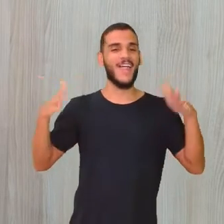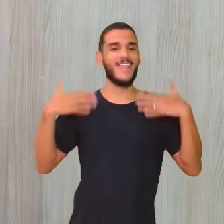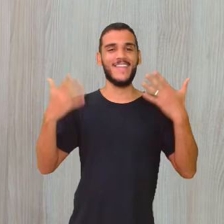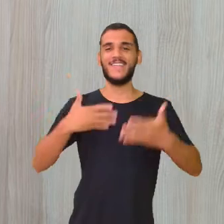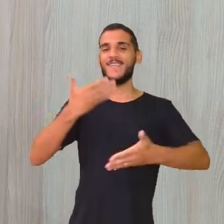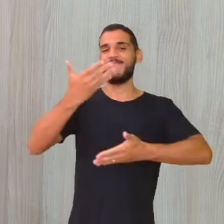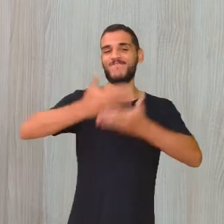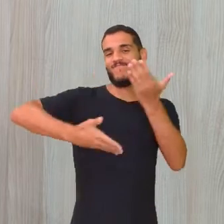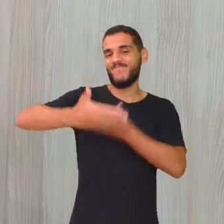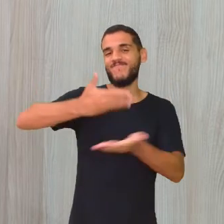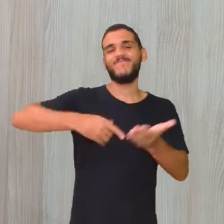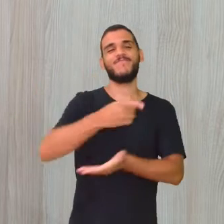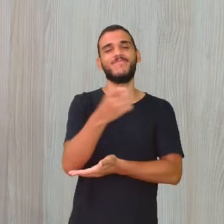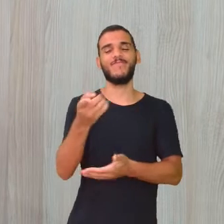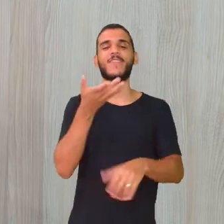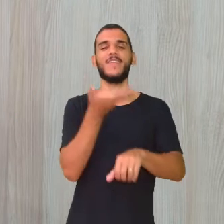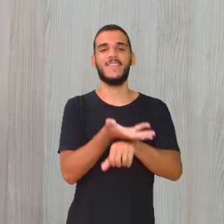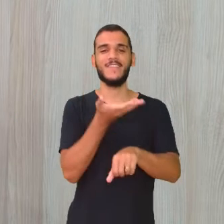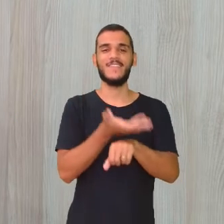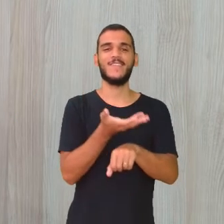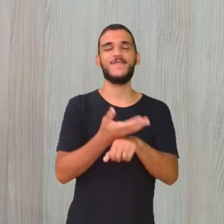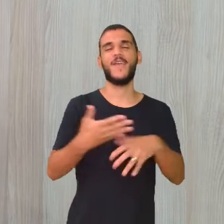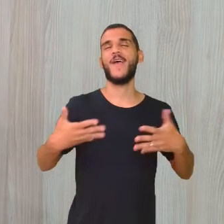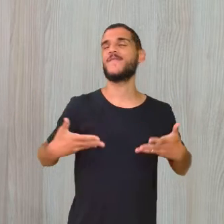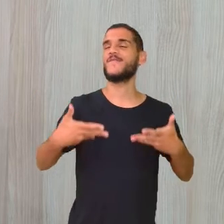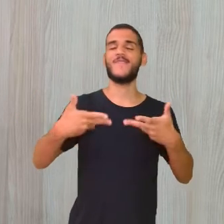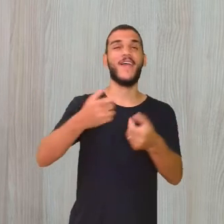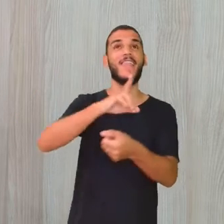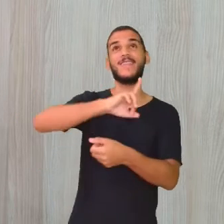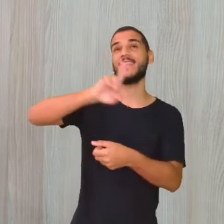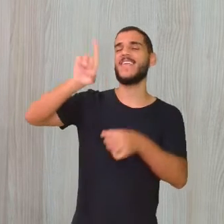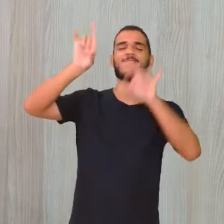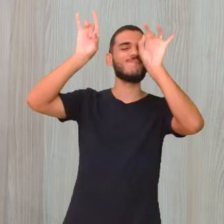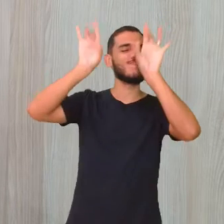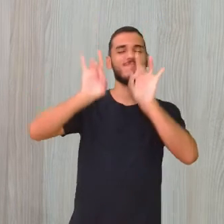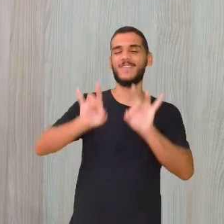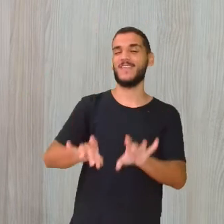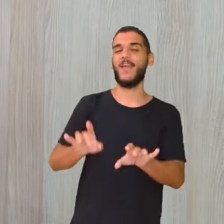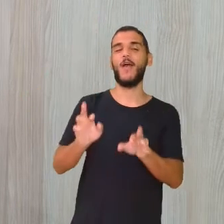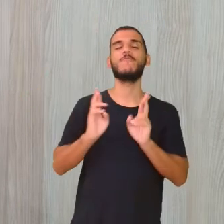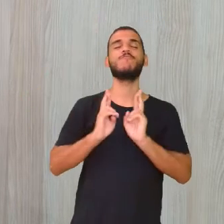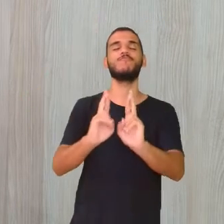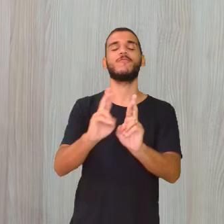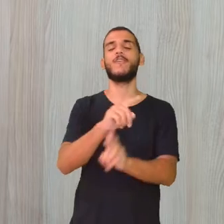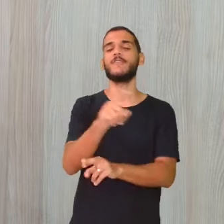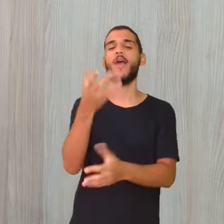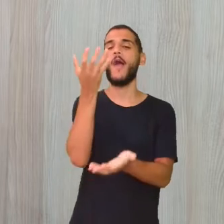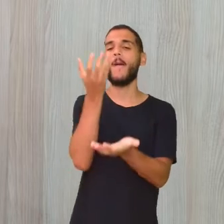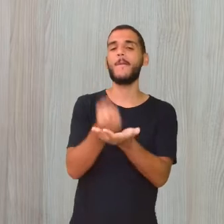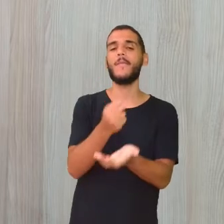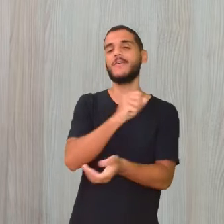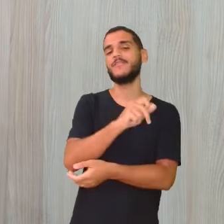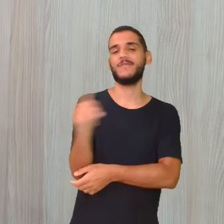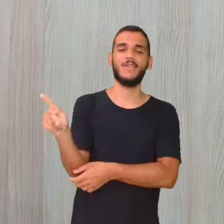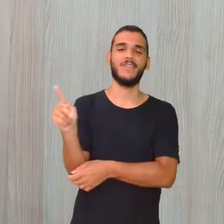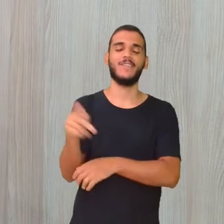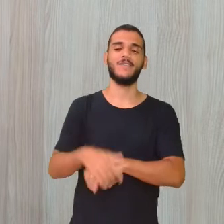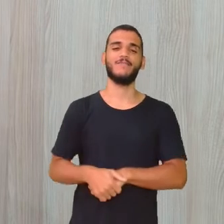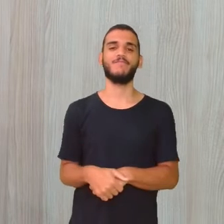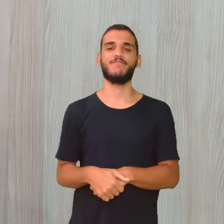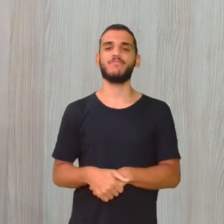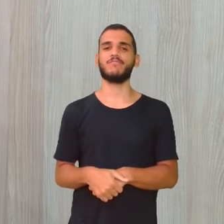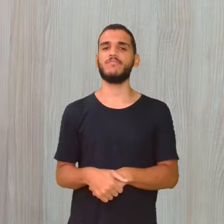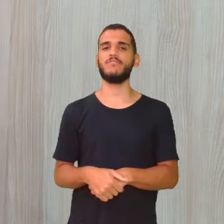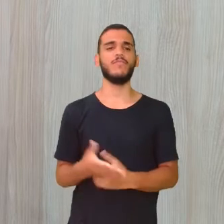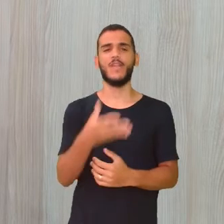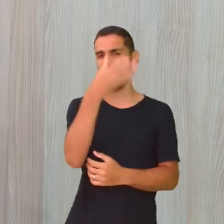vocês nessa disciplina hoje maravilhosa, né? Que dia fantástico! Eu espero que vocês aí baixem o aplicativo, pessoal. Não deixe